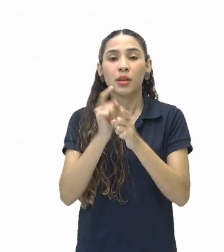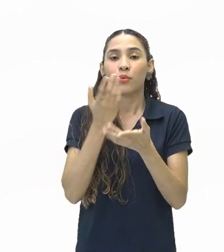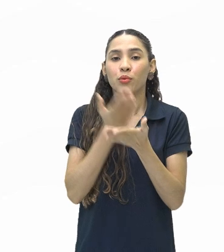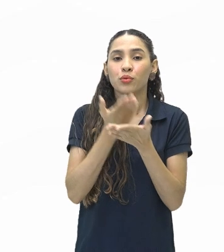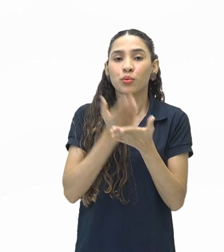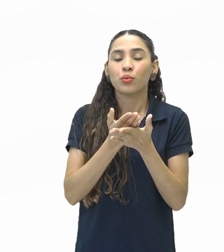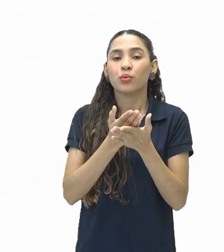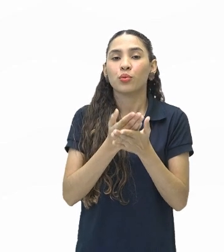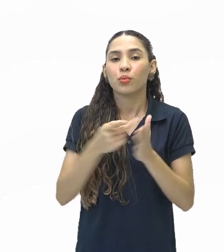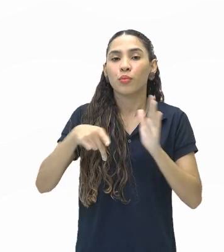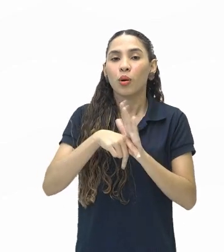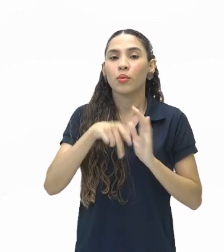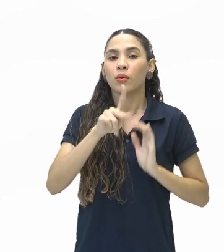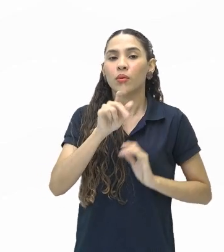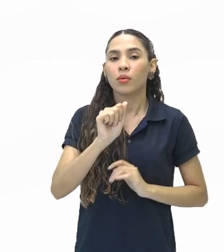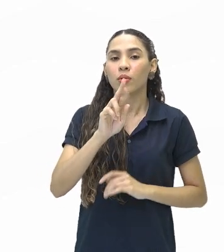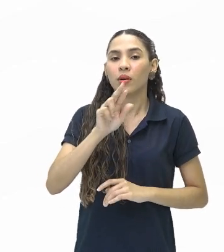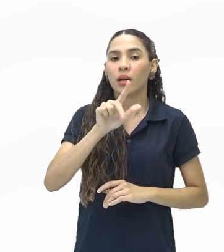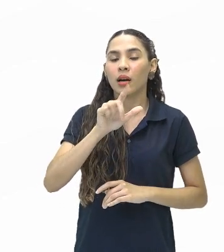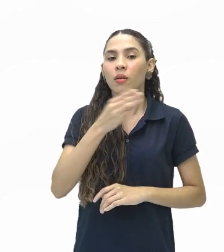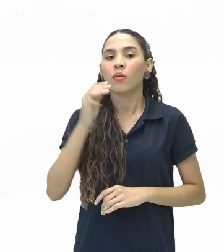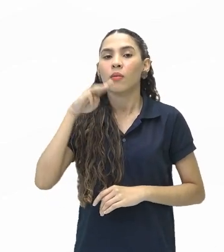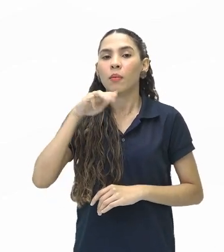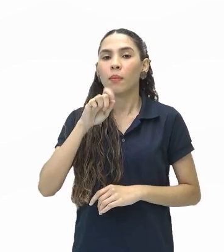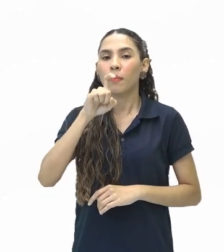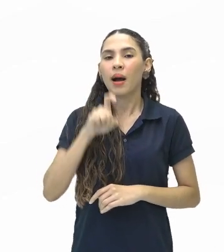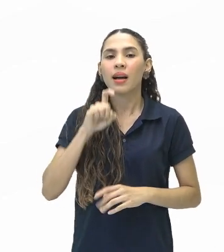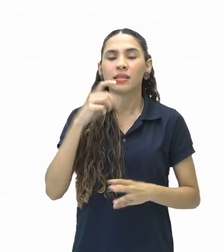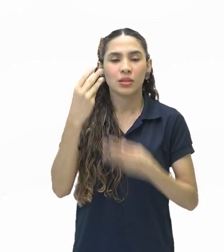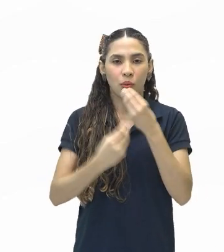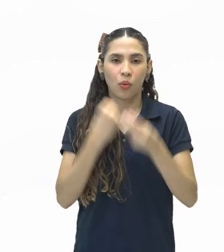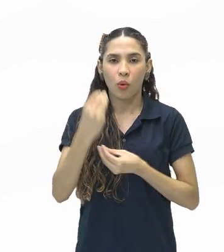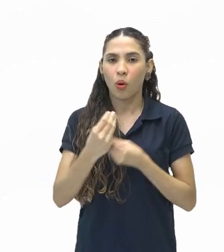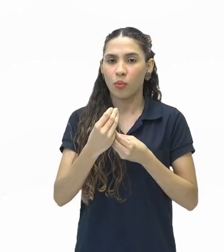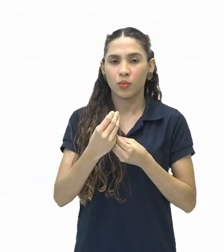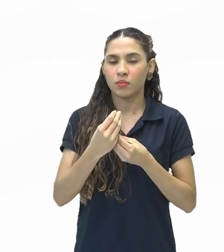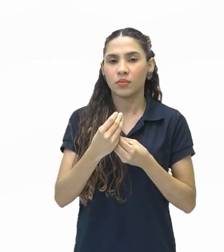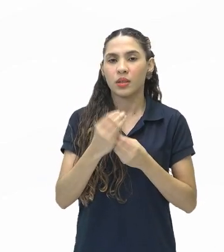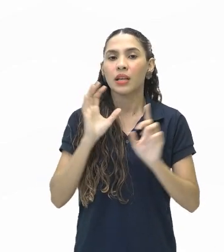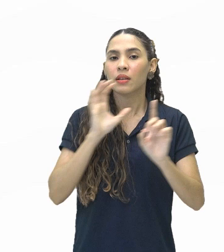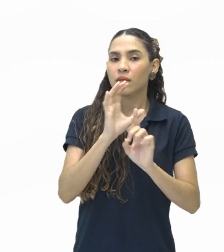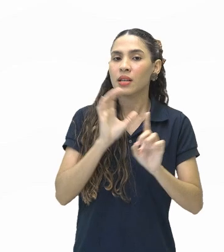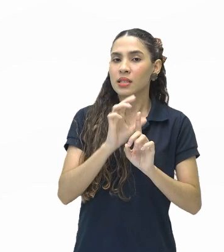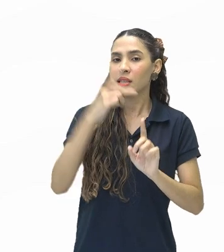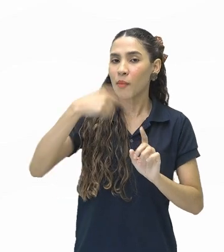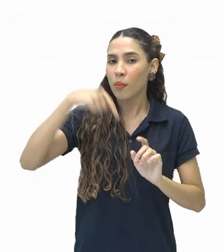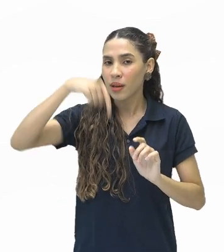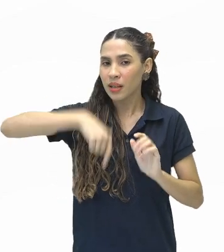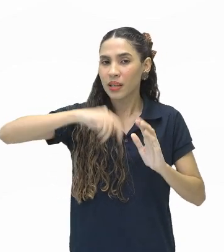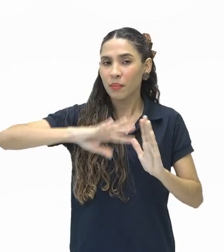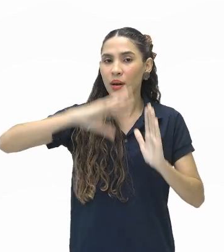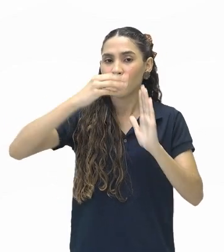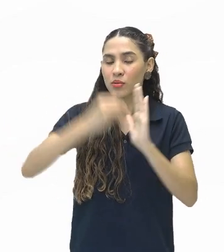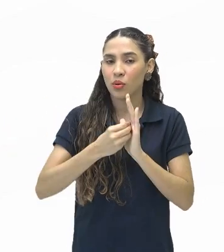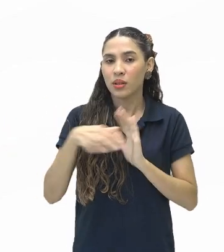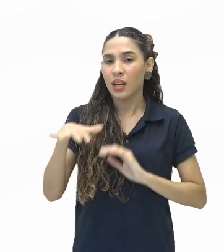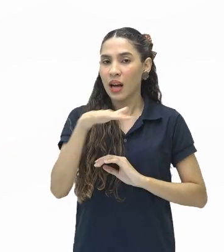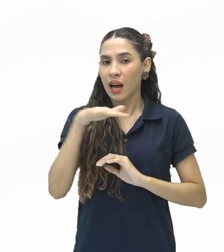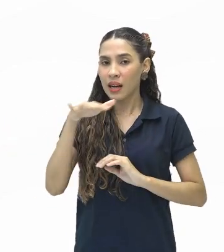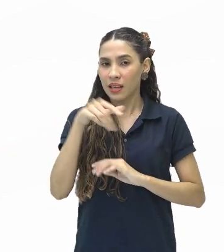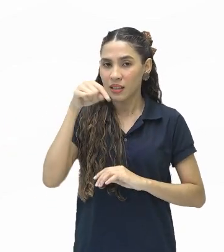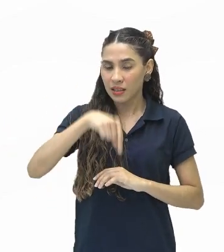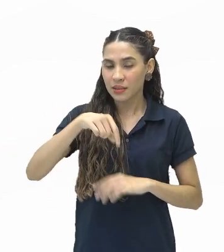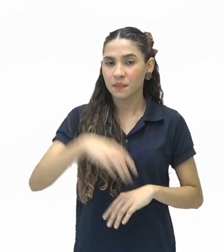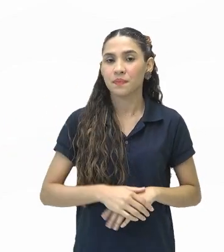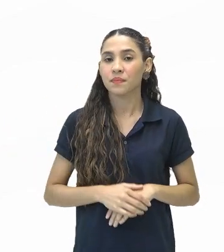estudo, né, do Karl Marx, como é que se dá isso, então, trazendo aqui para o nosso Amazonas, aqui para a nossa realidade,